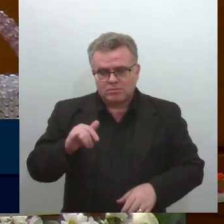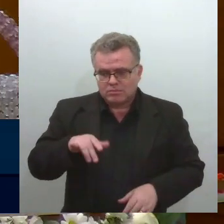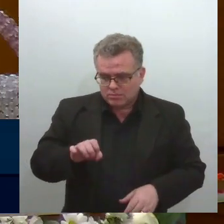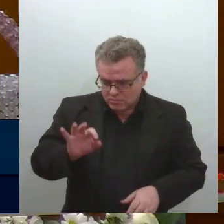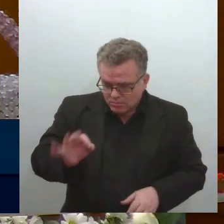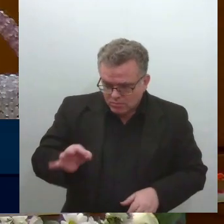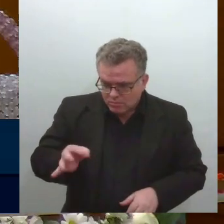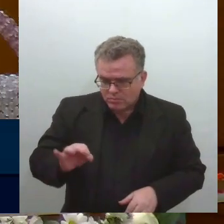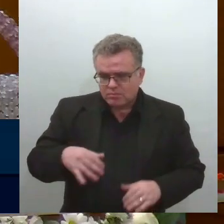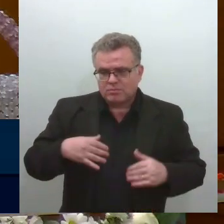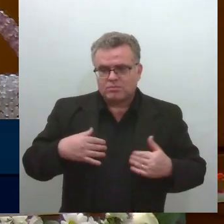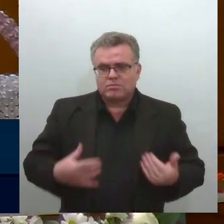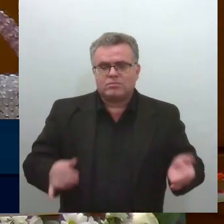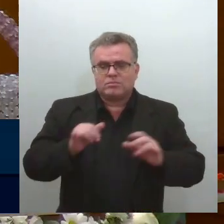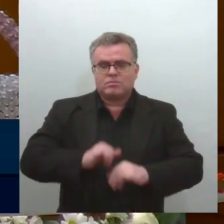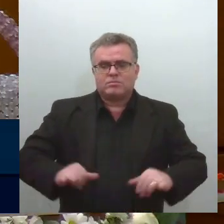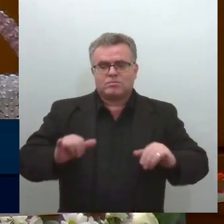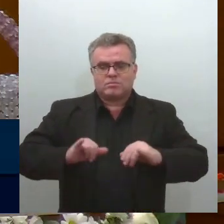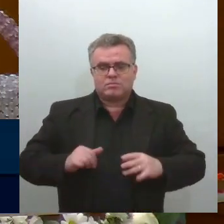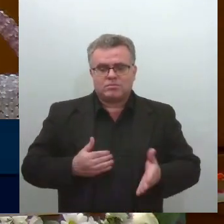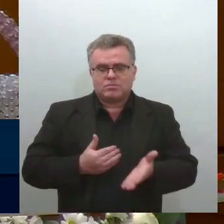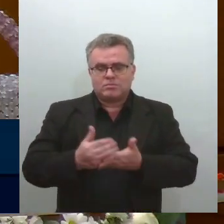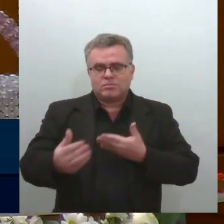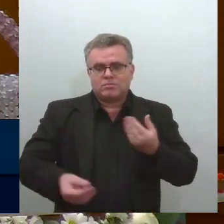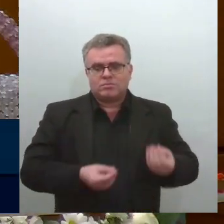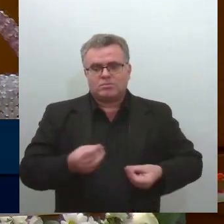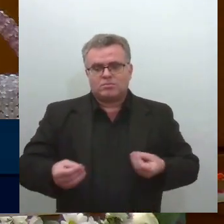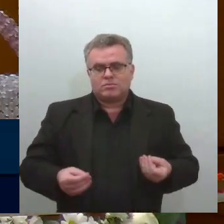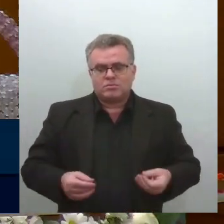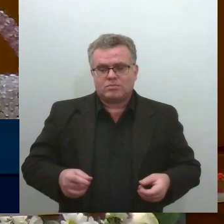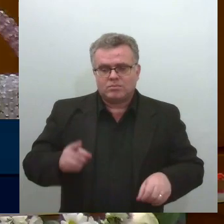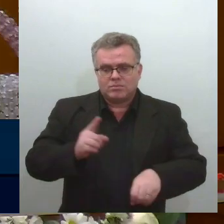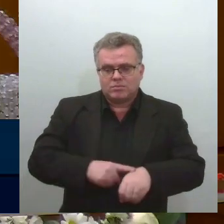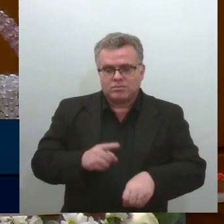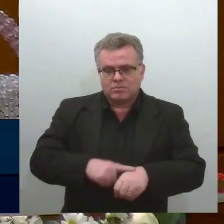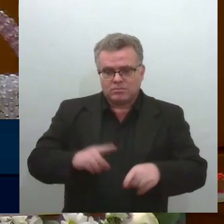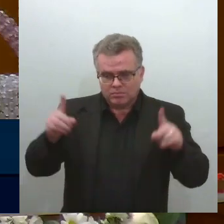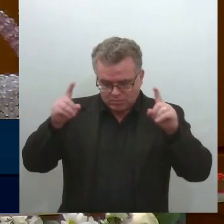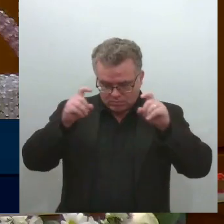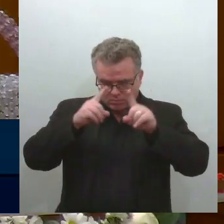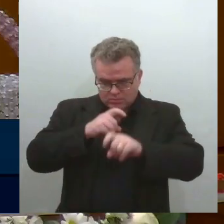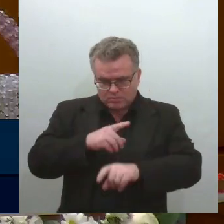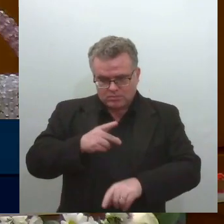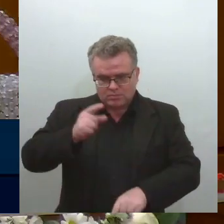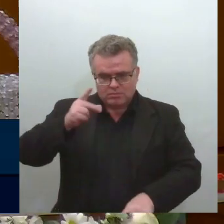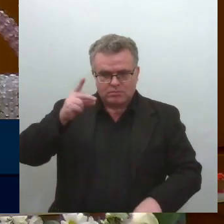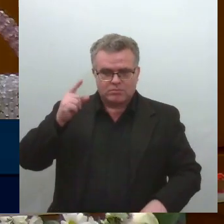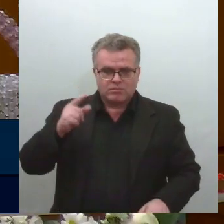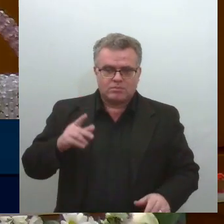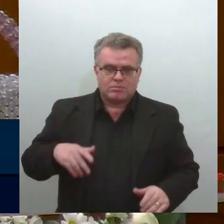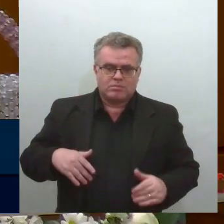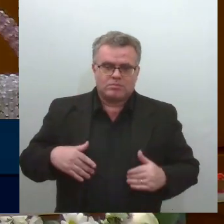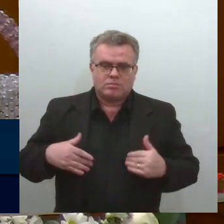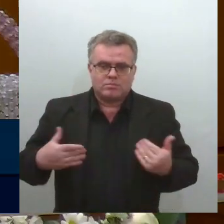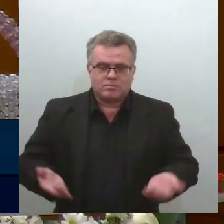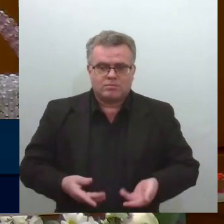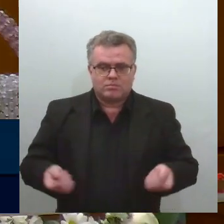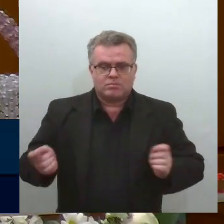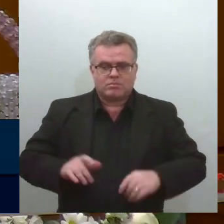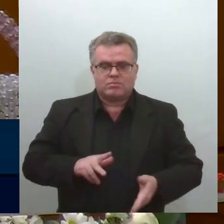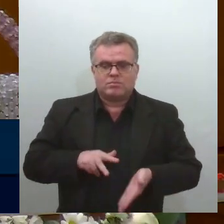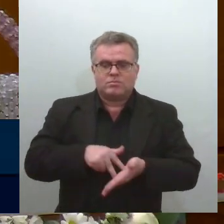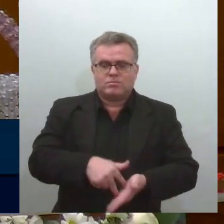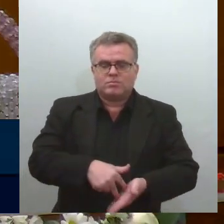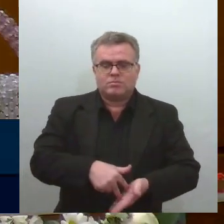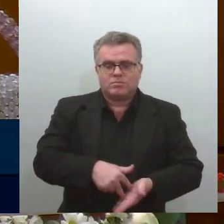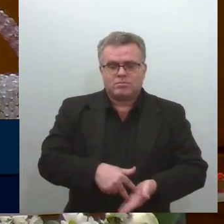em tempos difíceis, na época, para também, né, mulheres na comunicação. Foi um